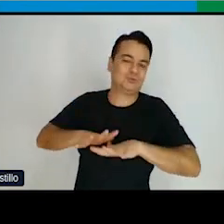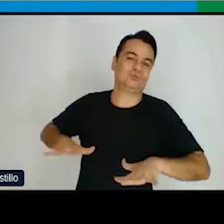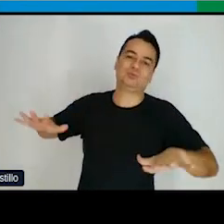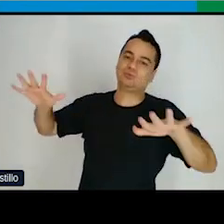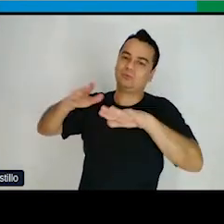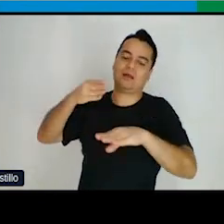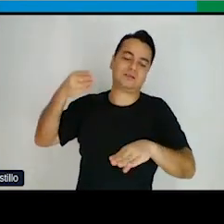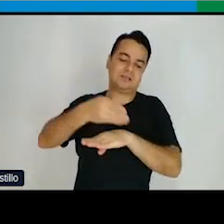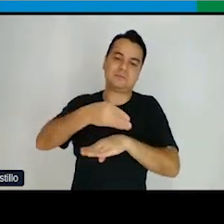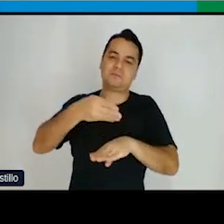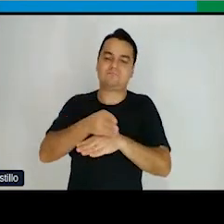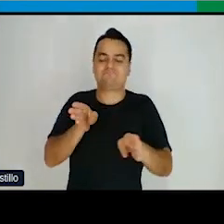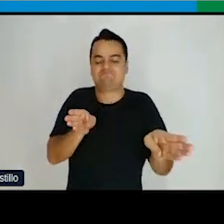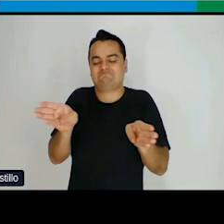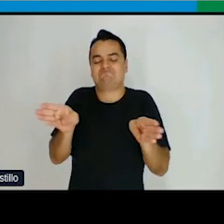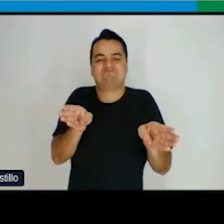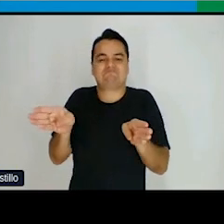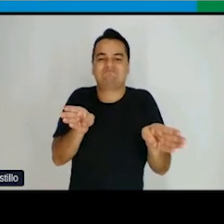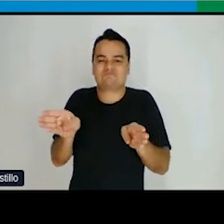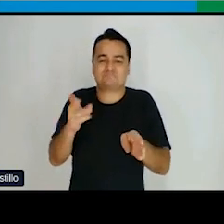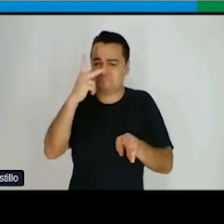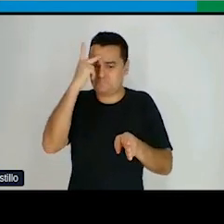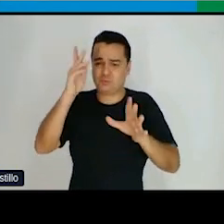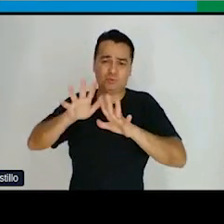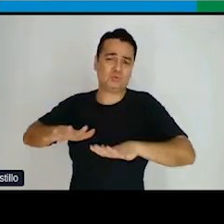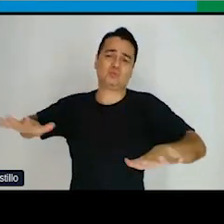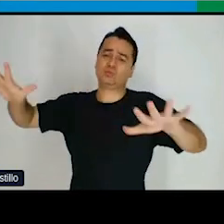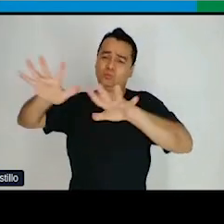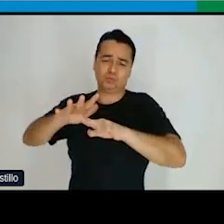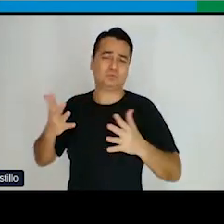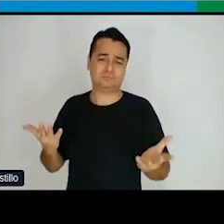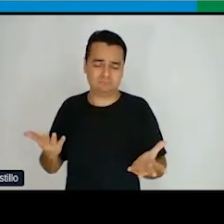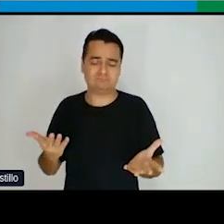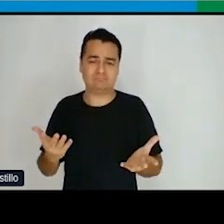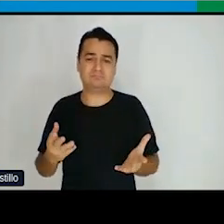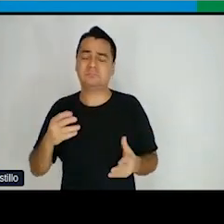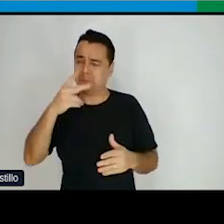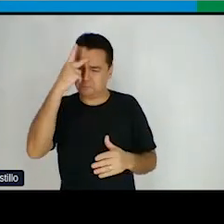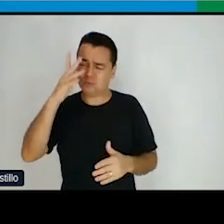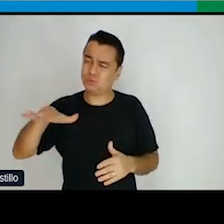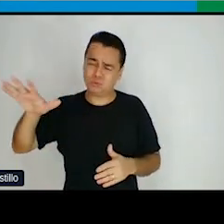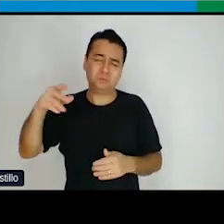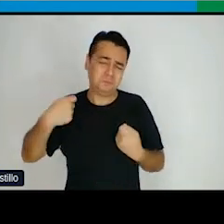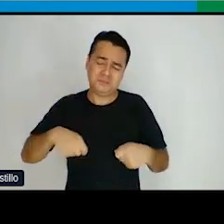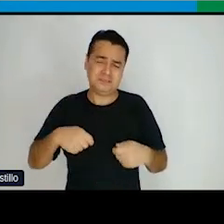né? Acessibilidade é para todo mundo em algum momento já passou por isso.